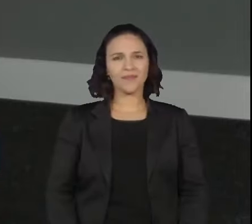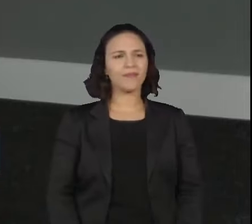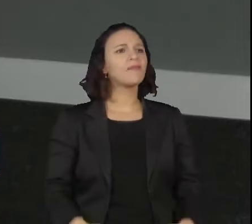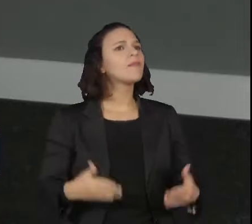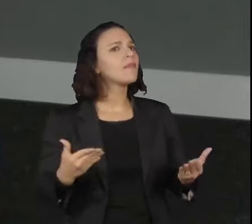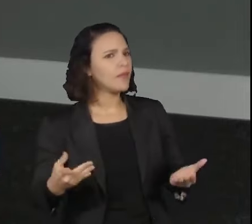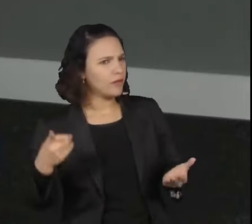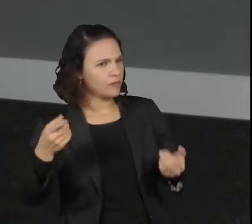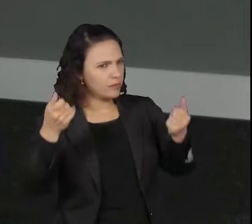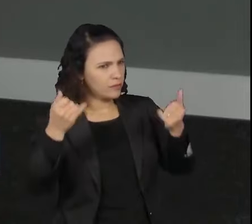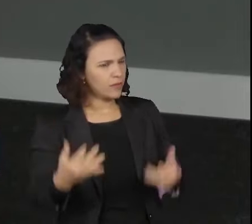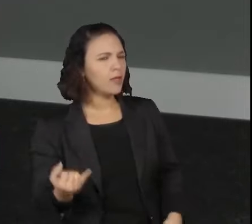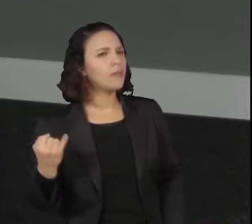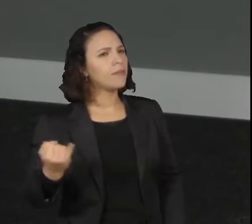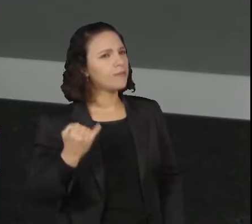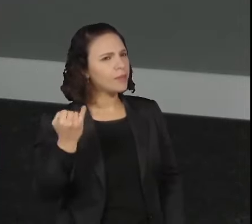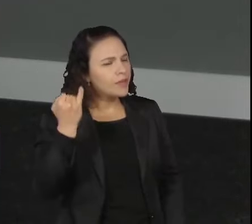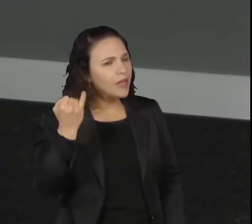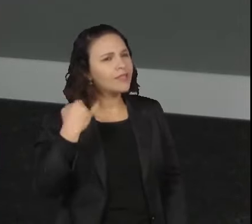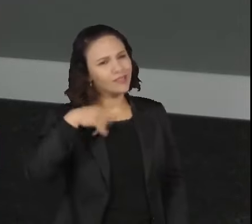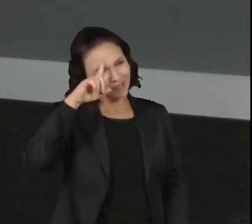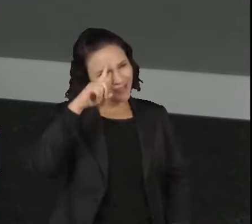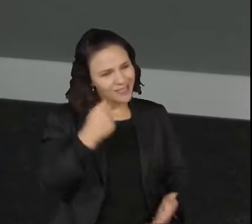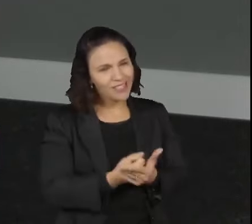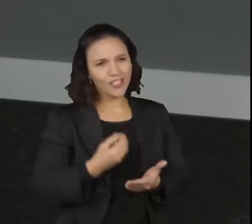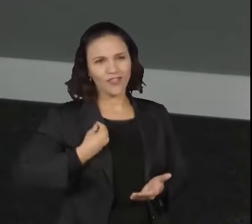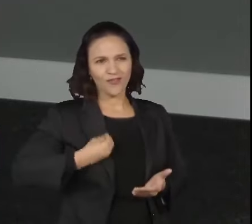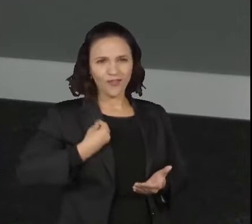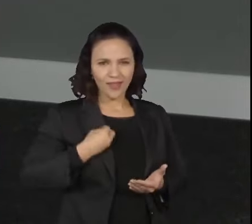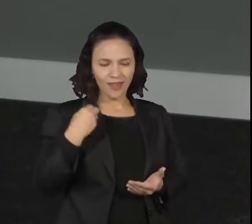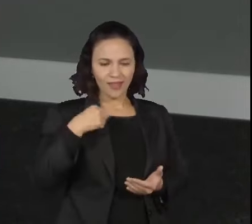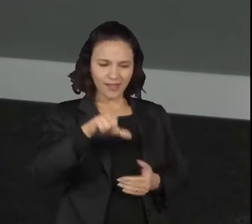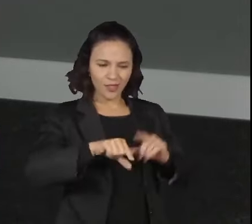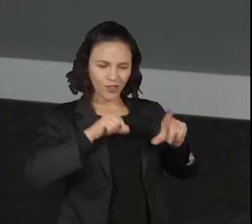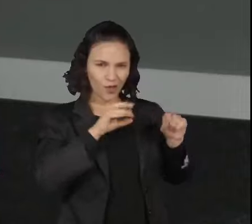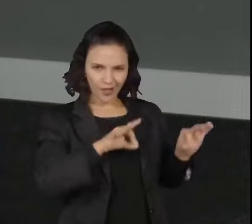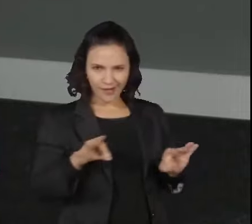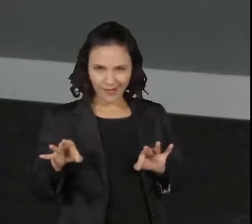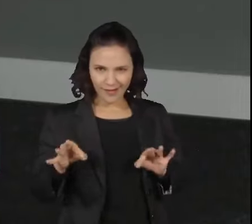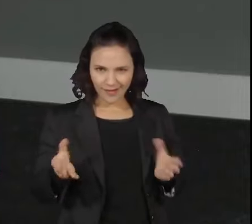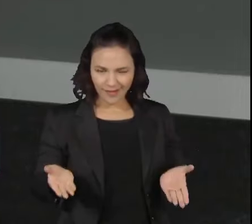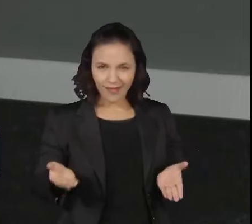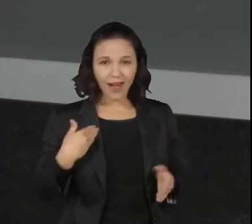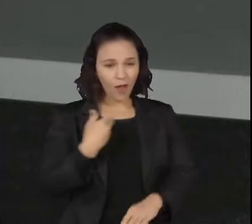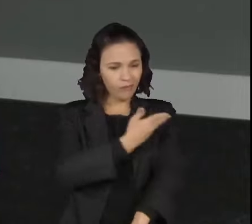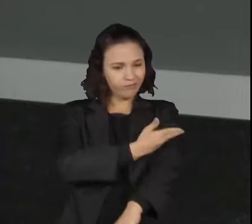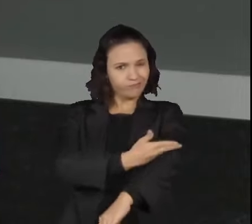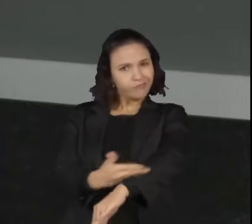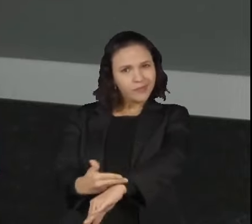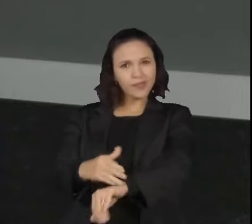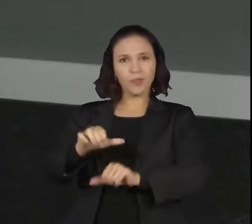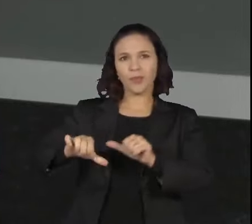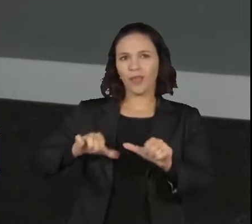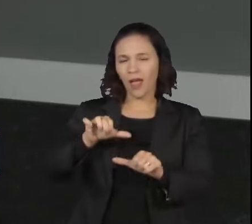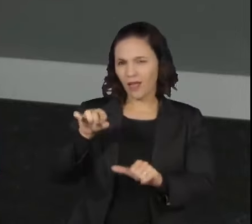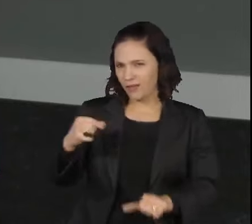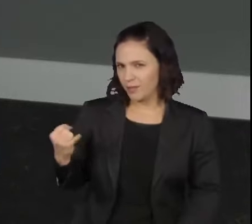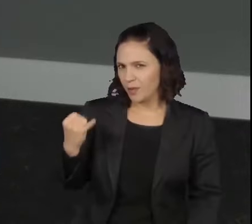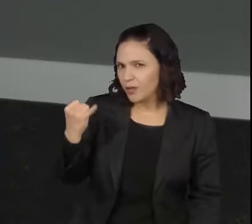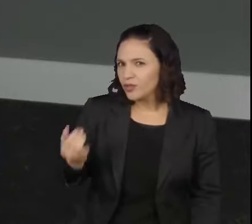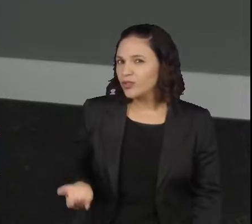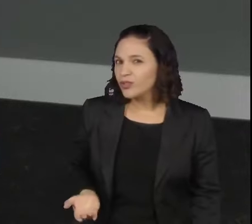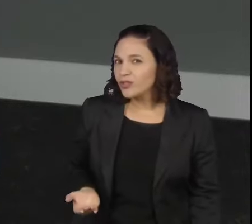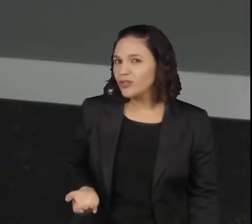a importância de tomar boas decisões em relação à própria vida. As mudanças de hábito são uma